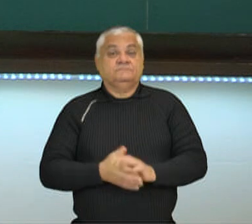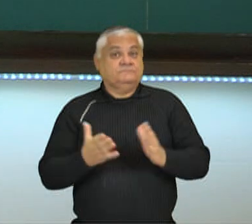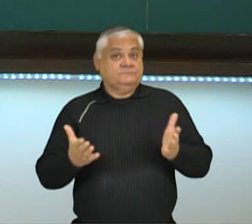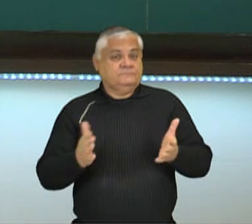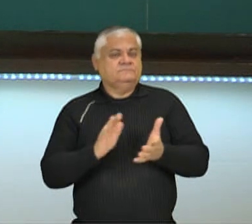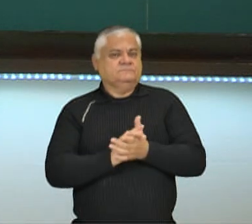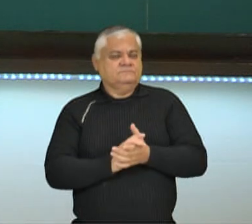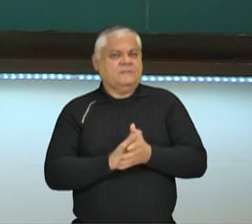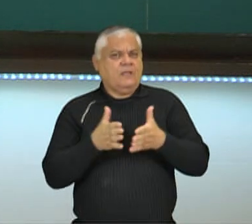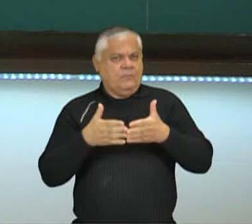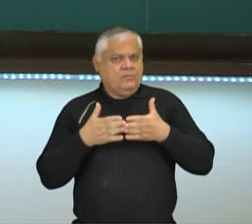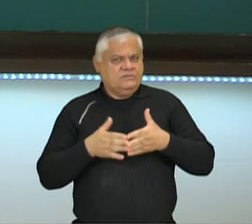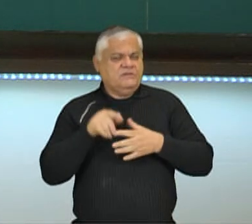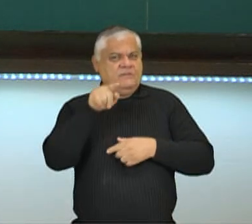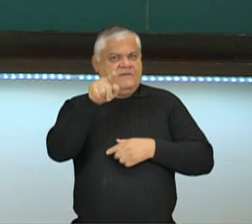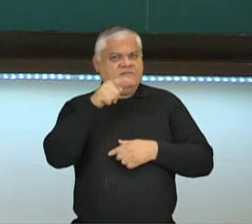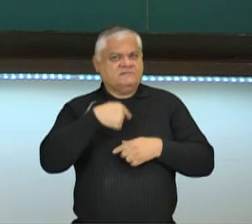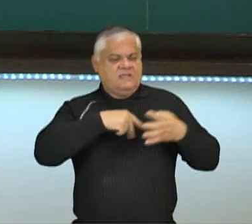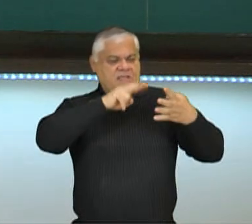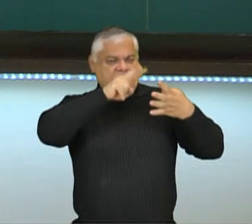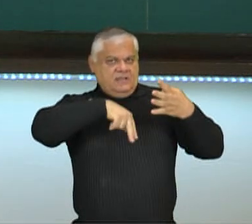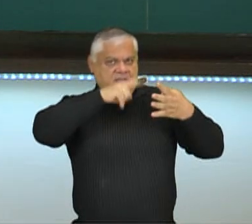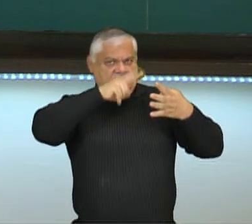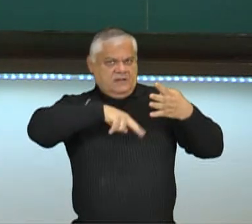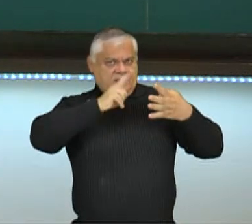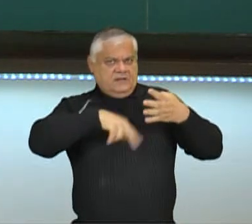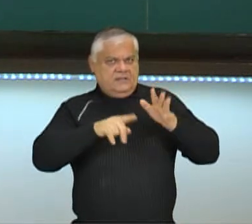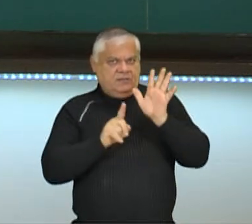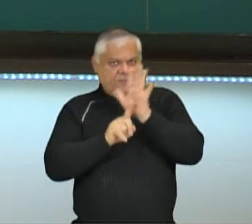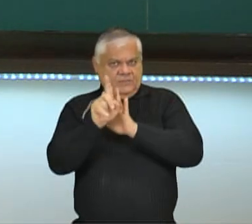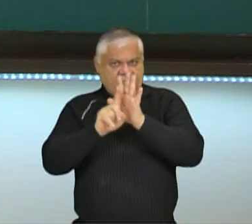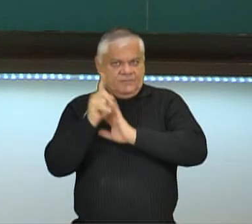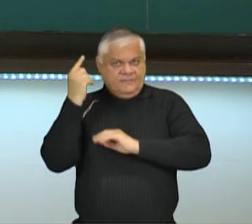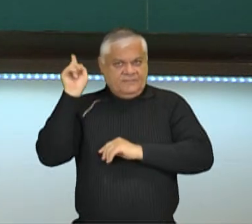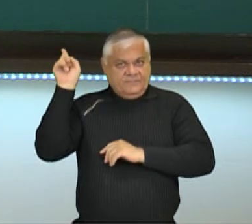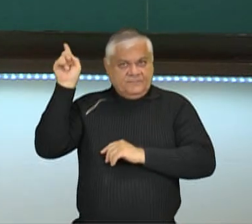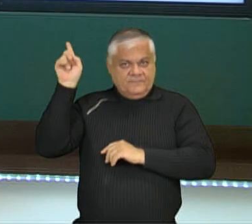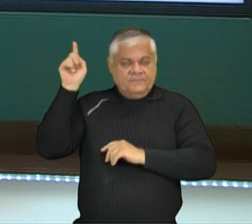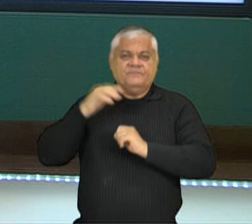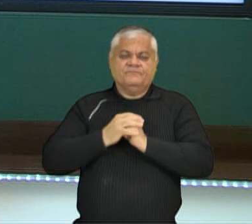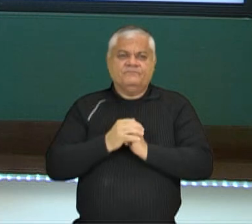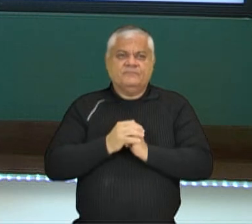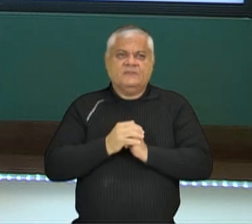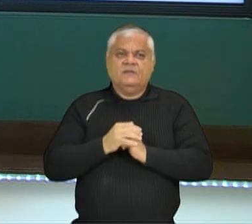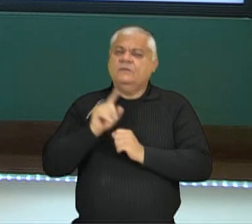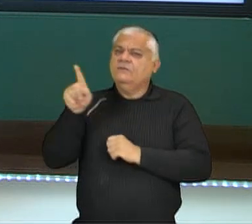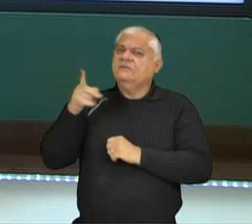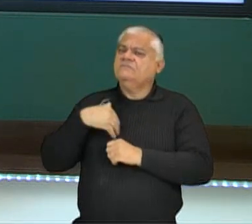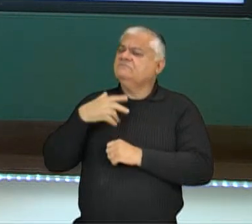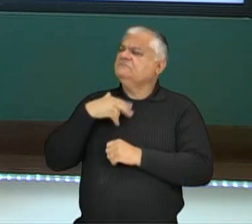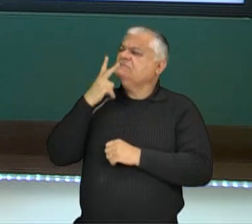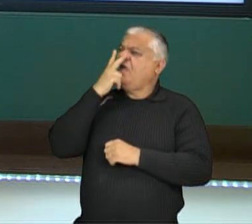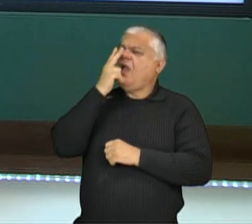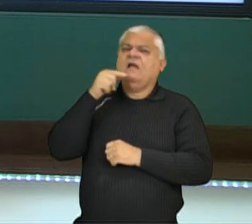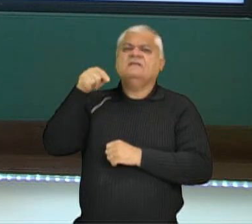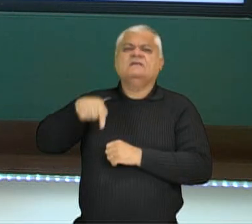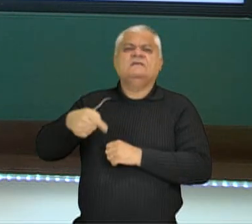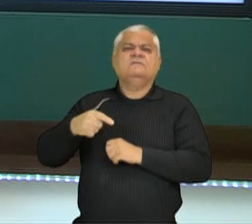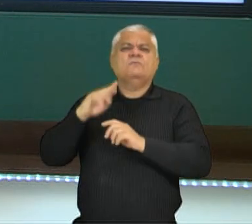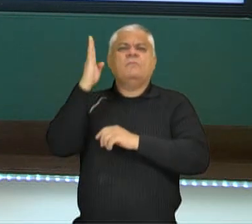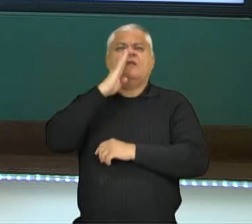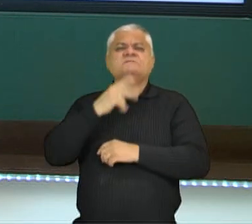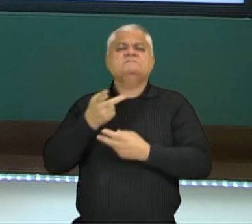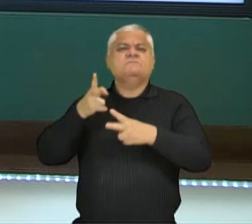Então, eu tinha pedido para que vocês refletissem um pouco sobre o que está sendo perguntado aqui, né? O que você acha do sistema prisional do